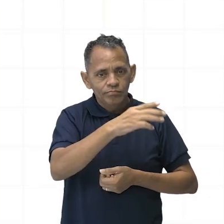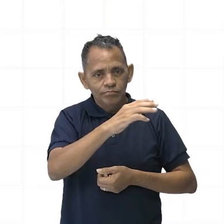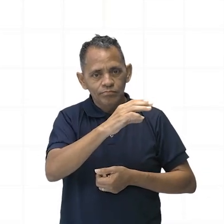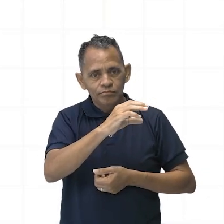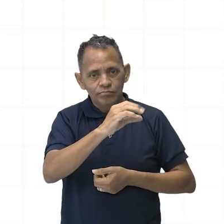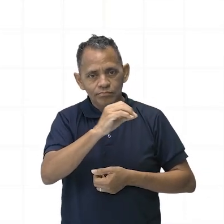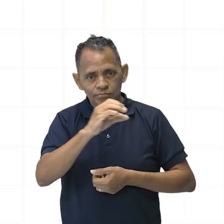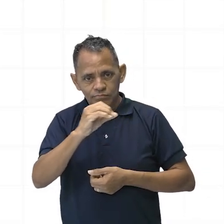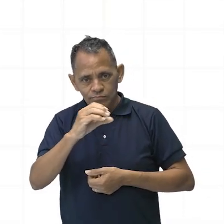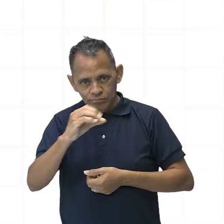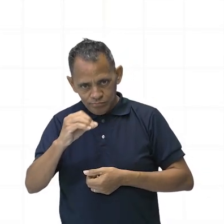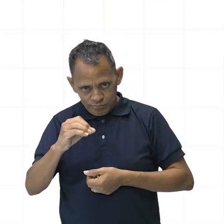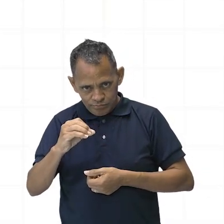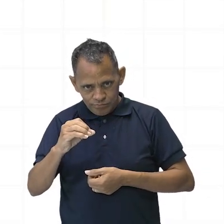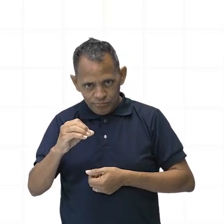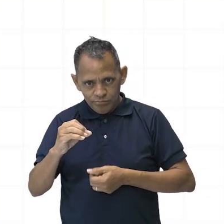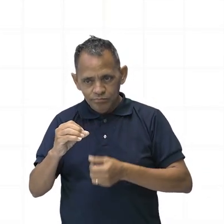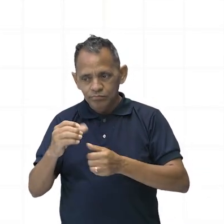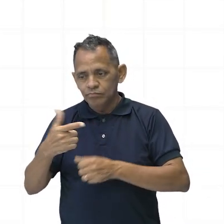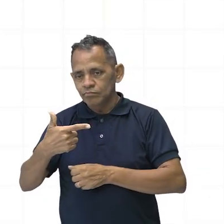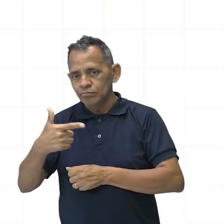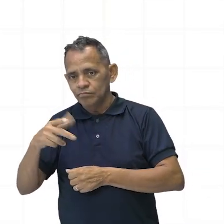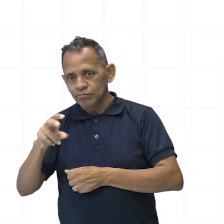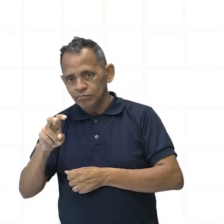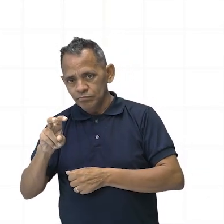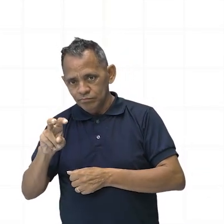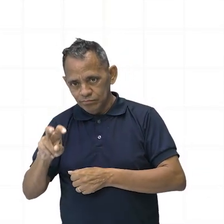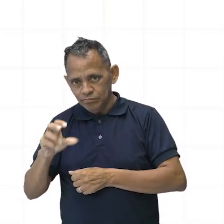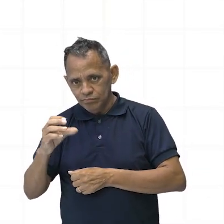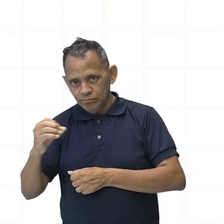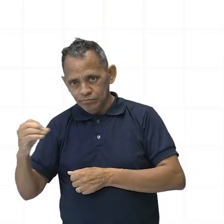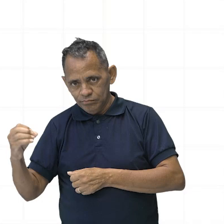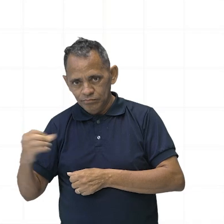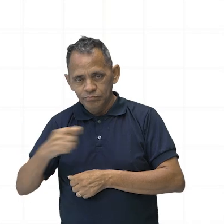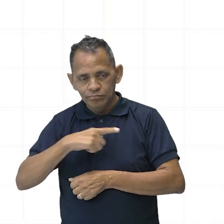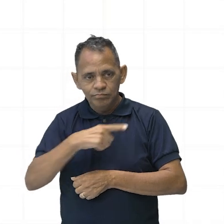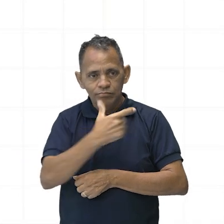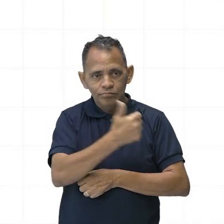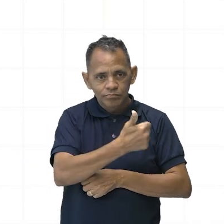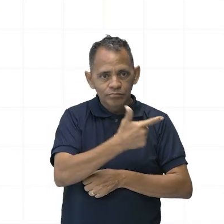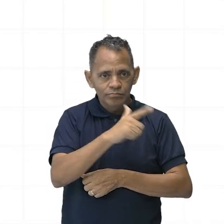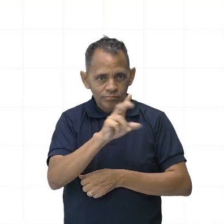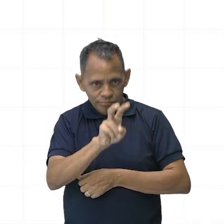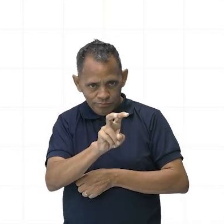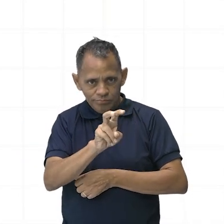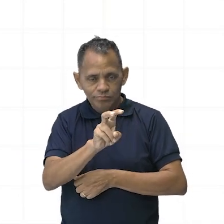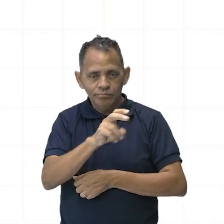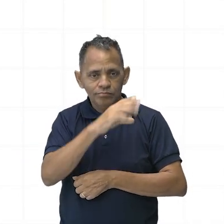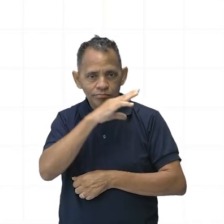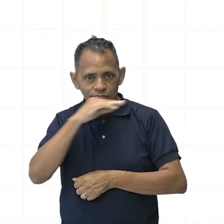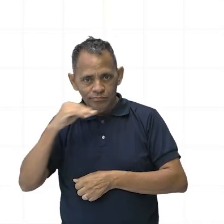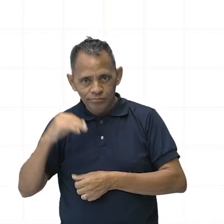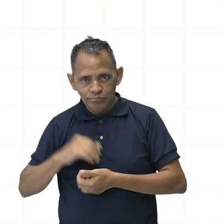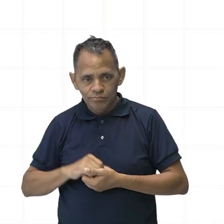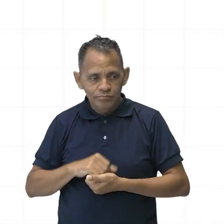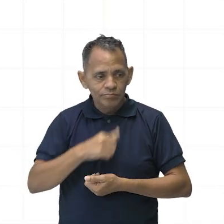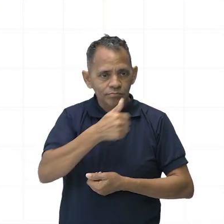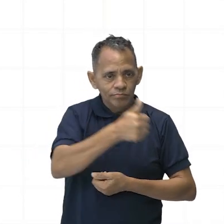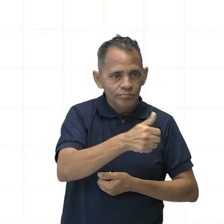Entre 2.000 e 2.500 gramas, nós tivemos 15 bebês. Entre